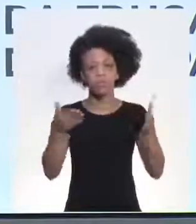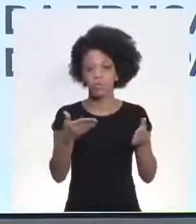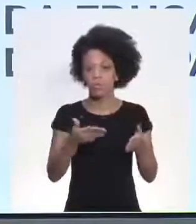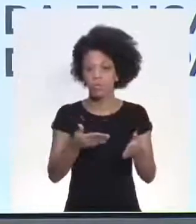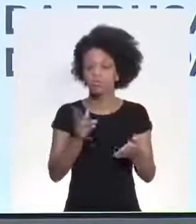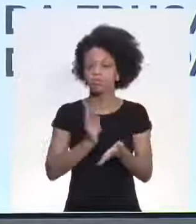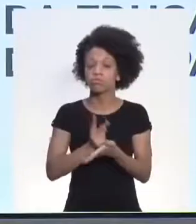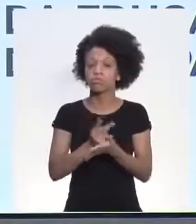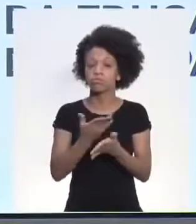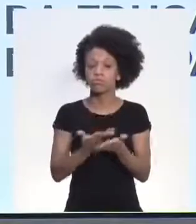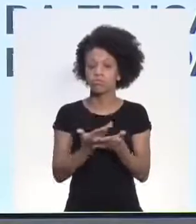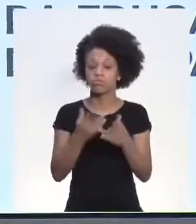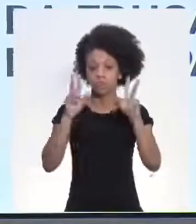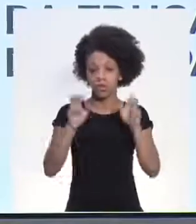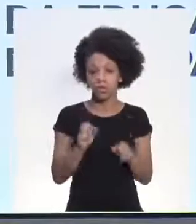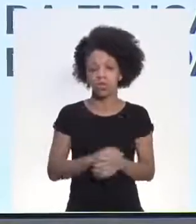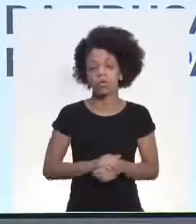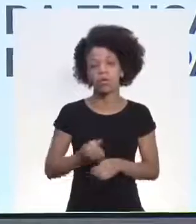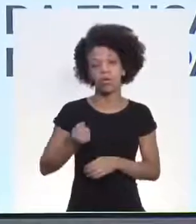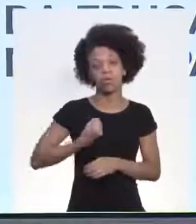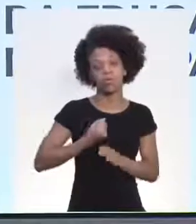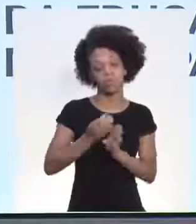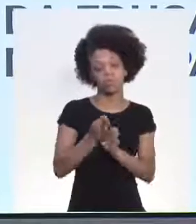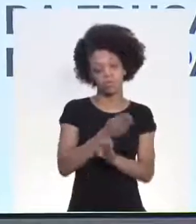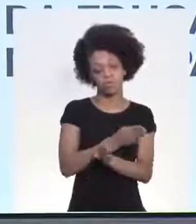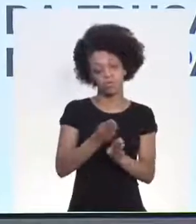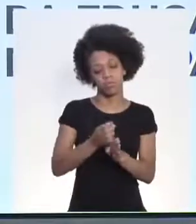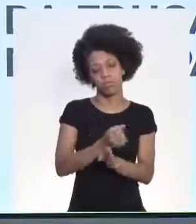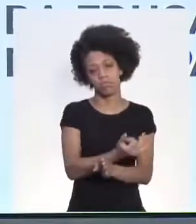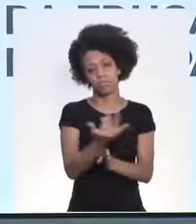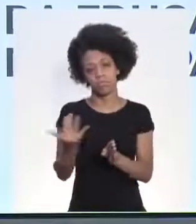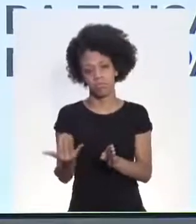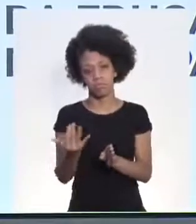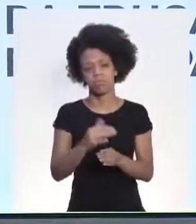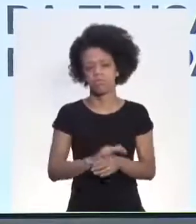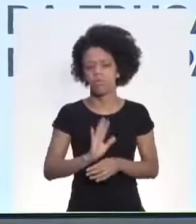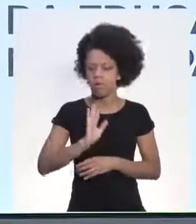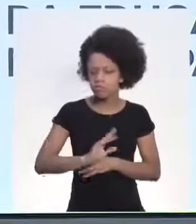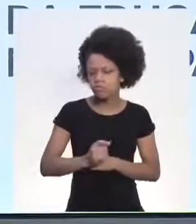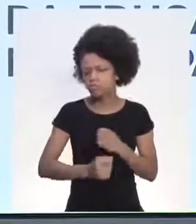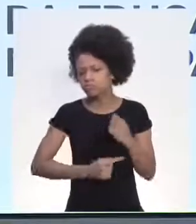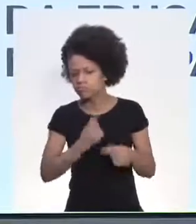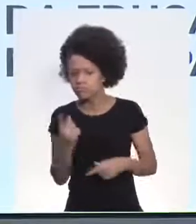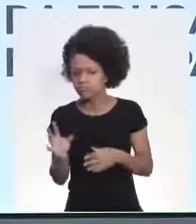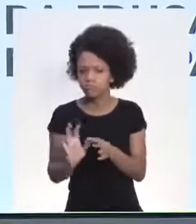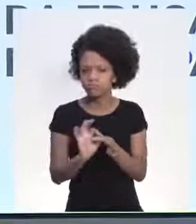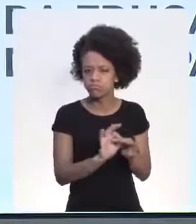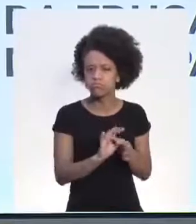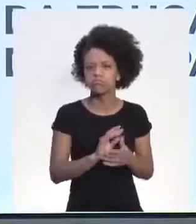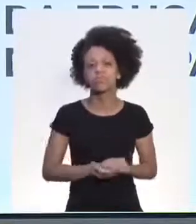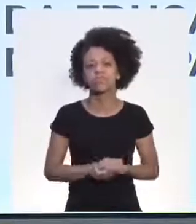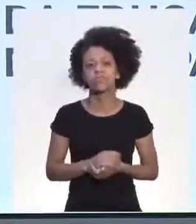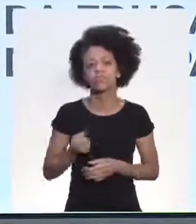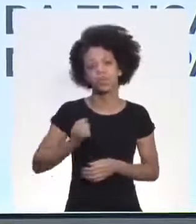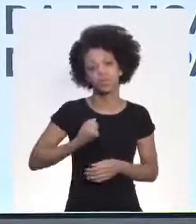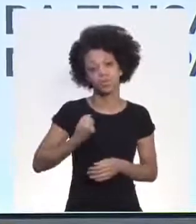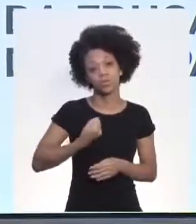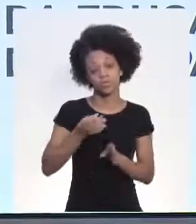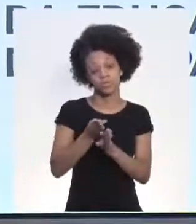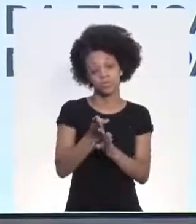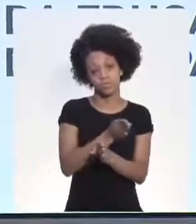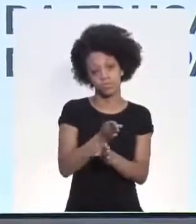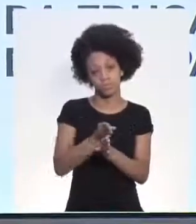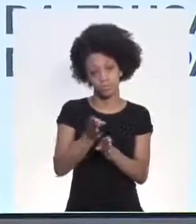vamos falar sobre números inteiros. Nós já vimos isso, né? Nós já vimos alguns aspectos sobre isso. E dos números inteiros que nós